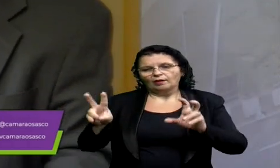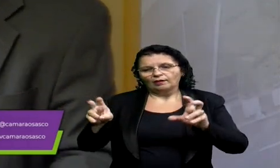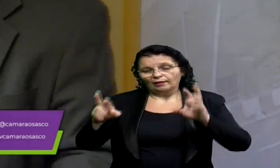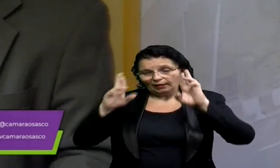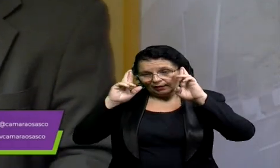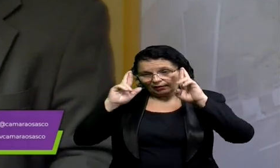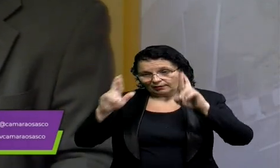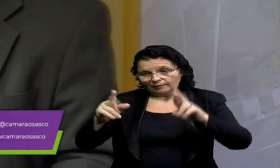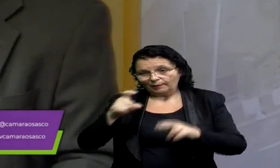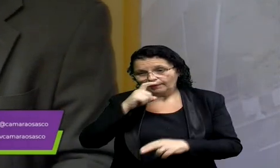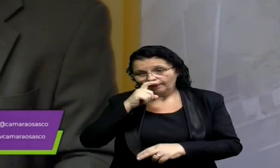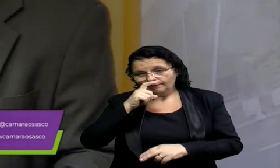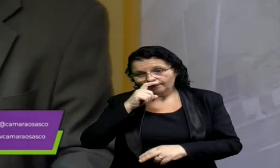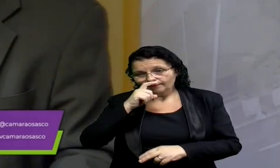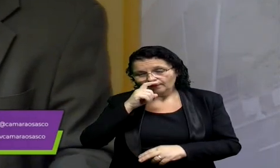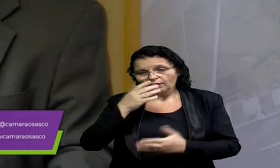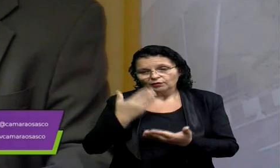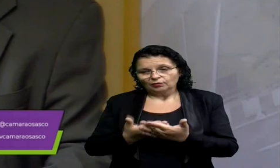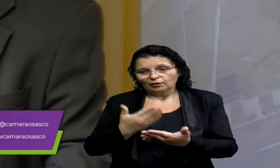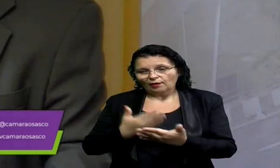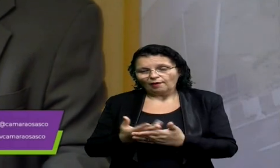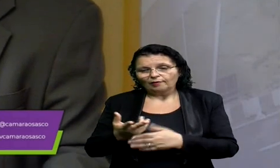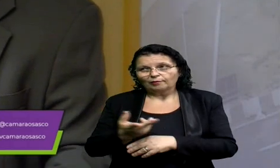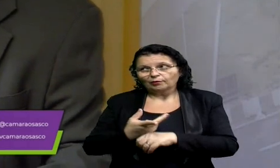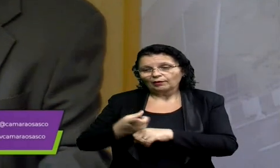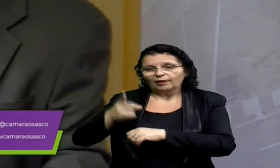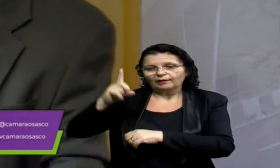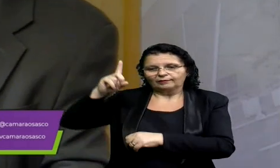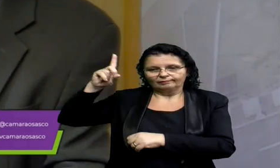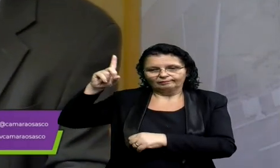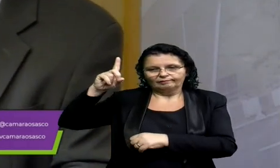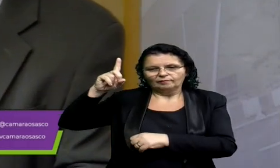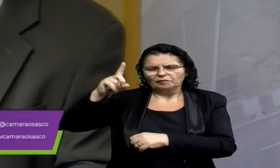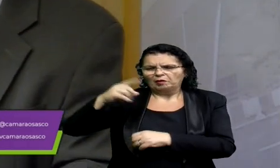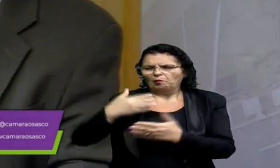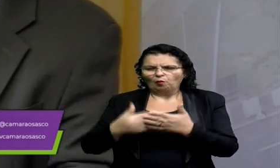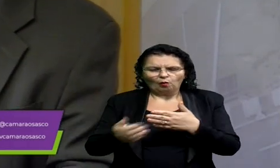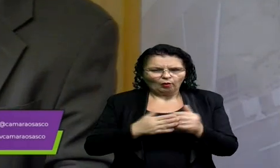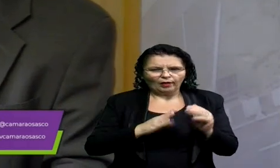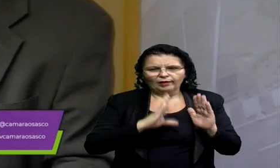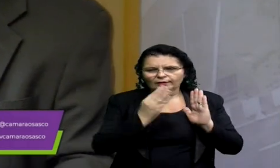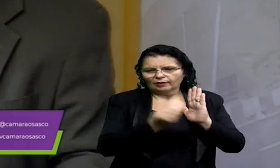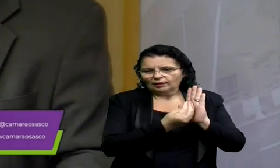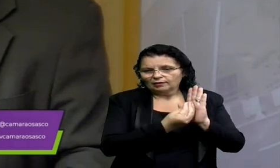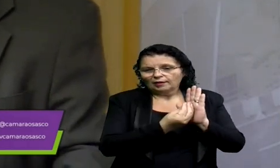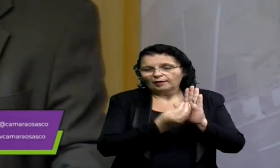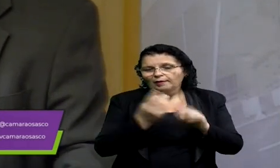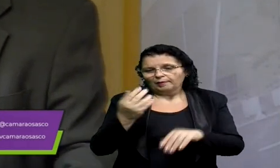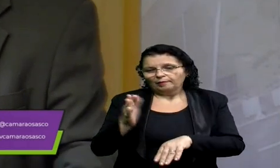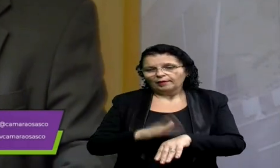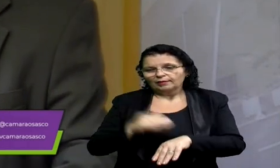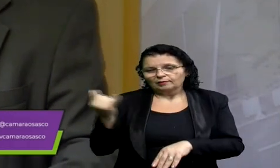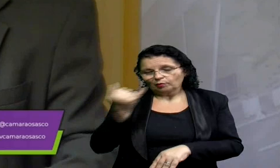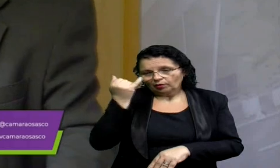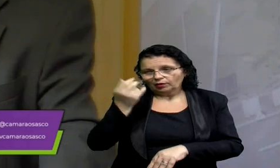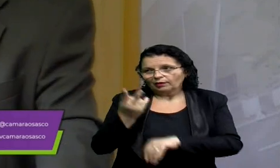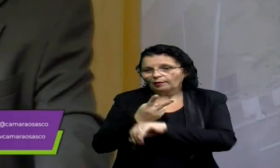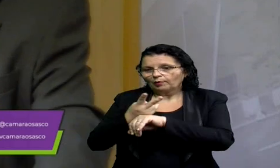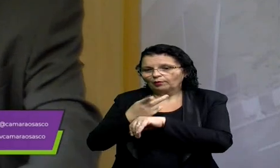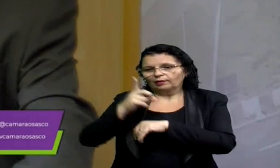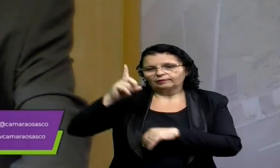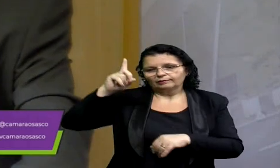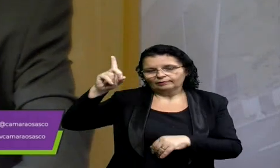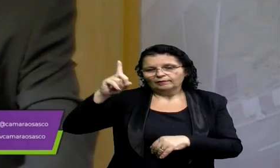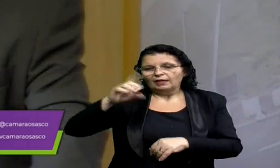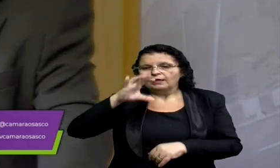respeitar os pais a estudar e procurar Deus seja em qualquer igreja né pastora o importante é procurar Deus então lá essas crianças